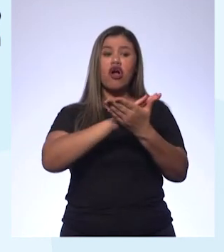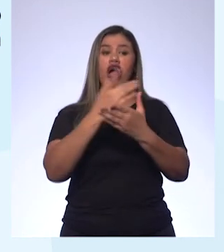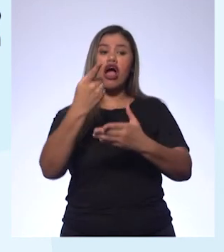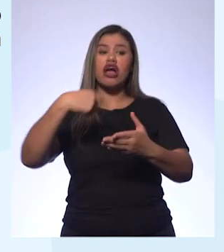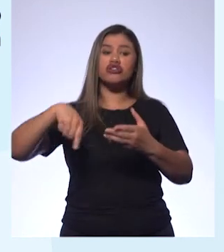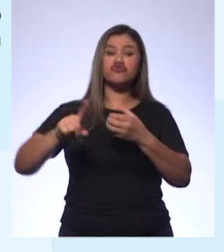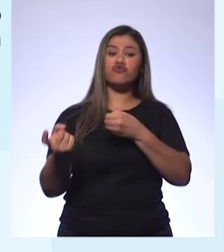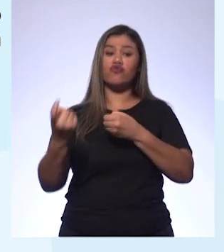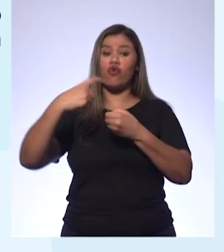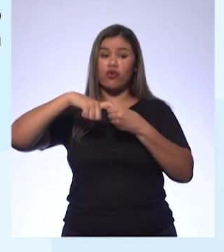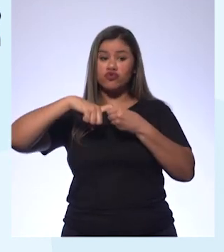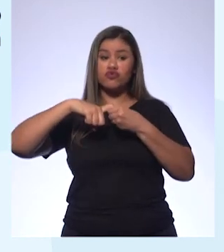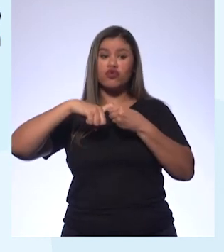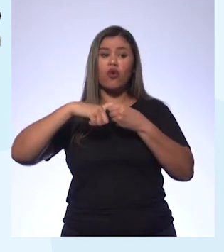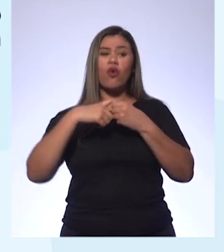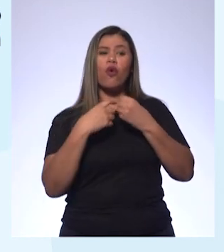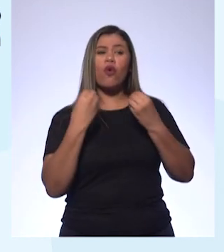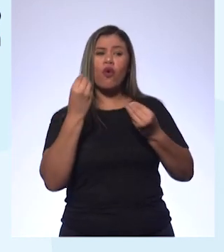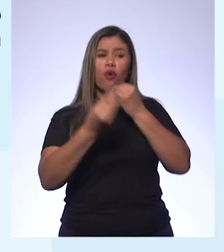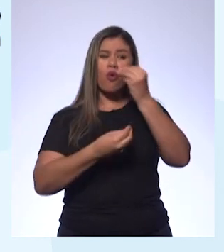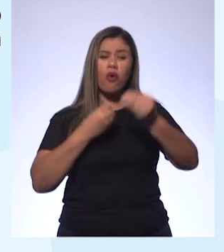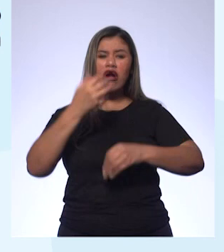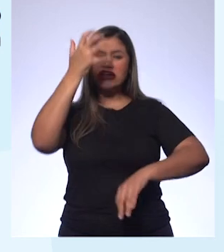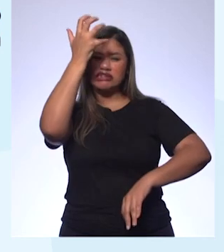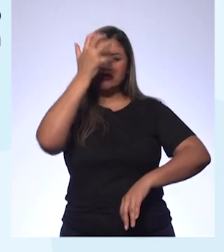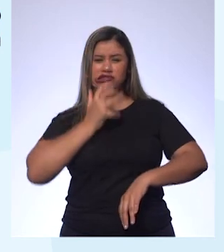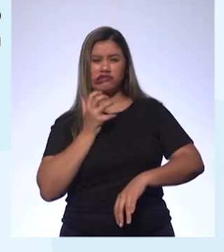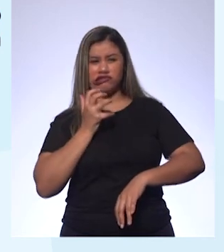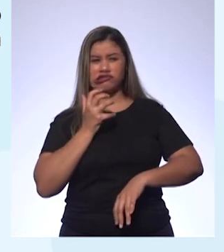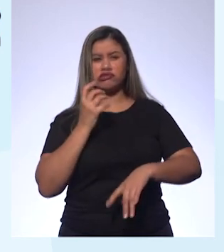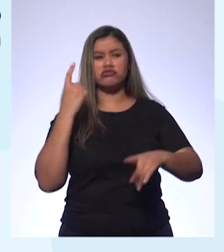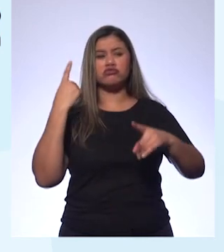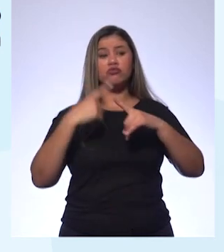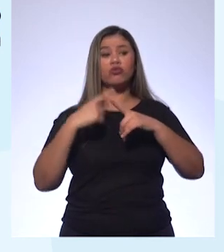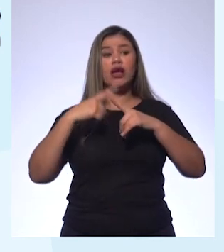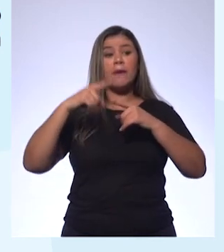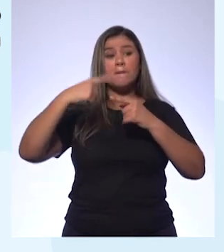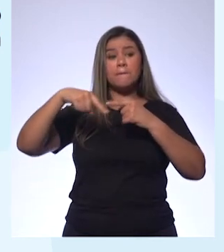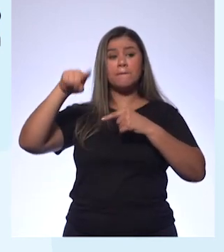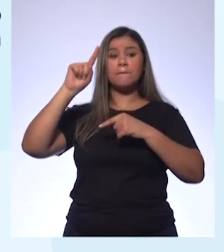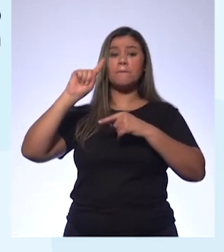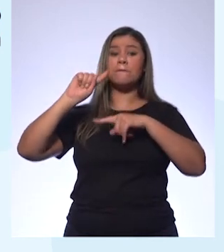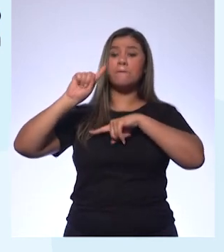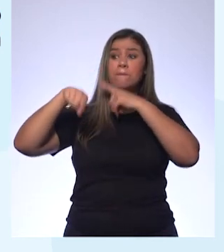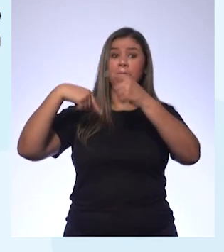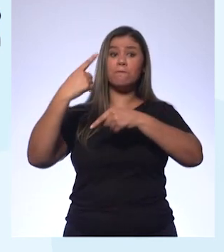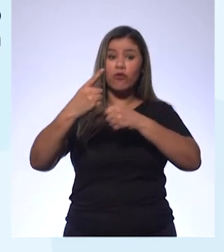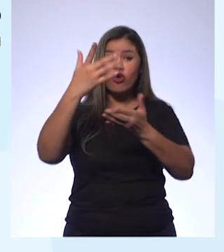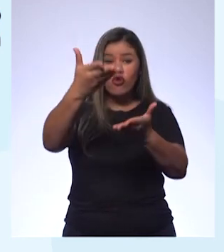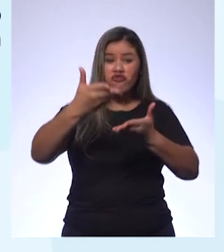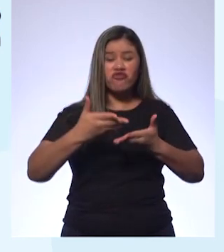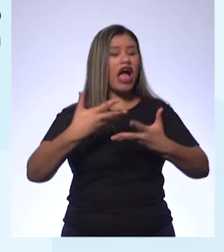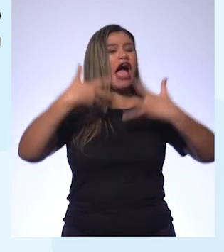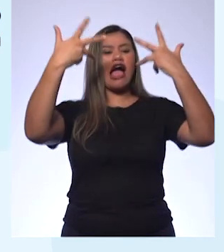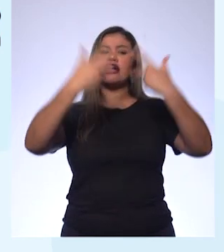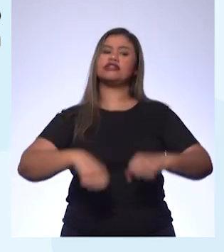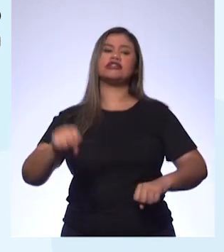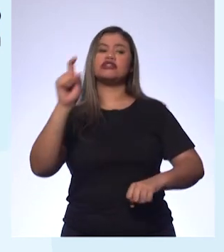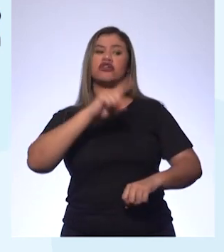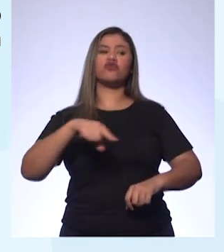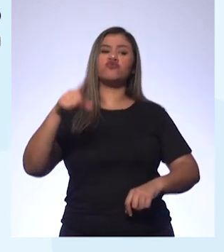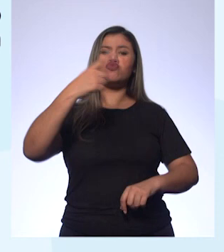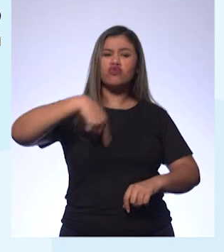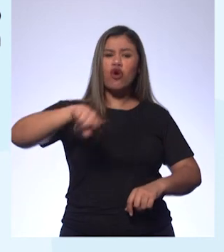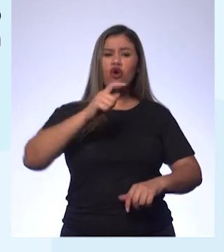voltemos, na verdade, acho que era, com uma baita de uma raiva. Da outra vez, nós não vai mais. Nós não semos